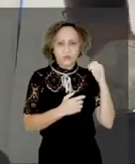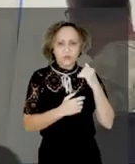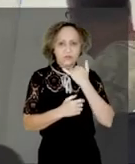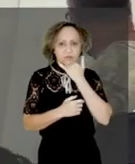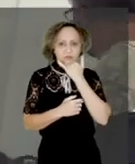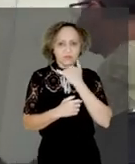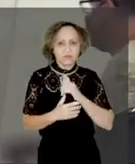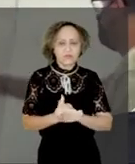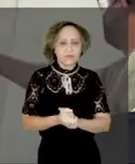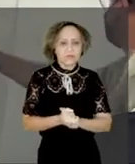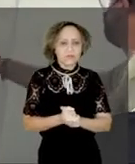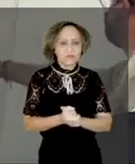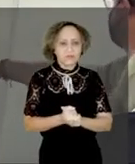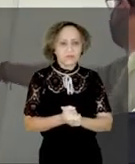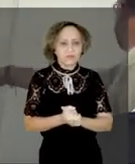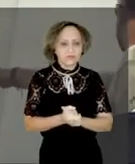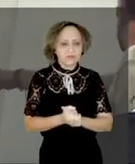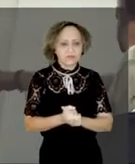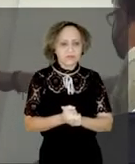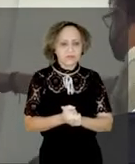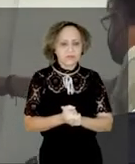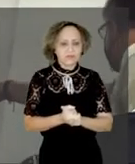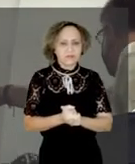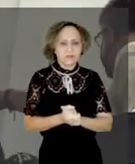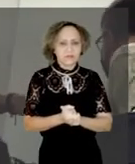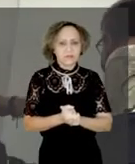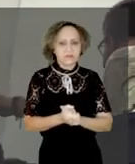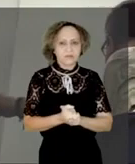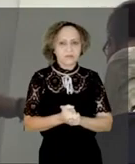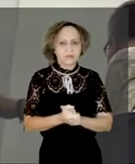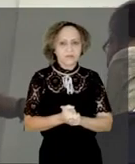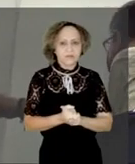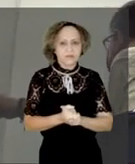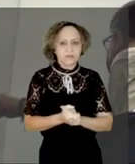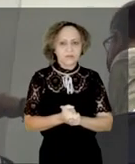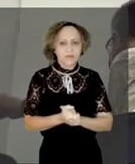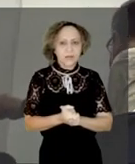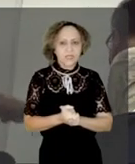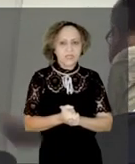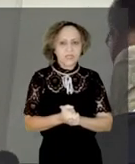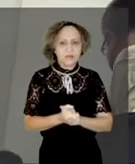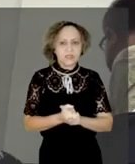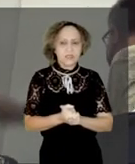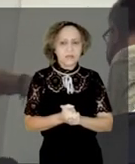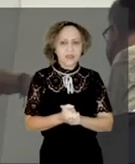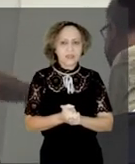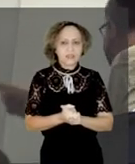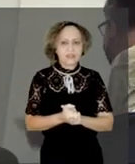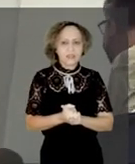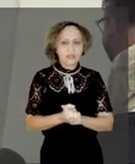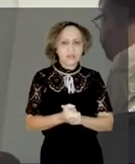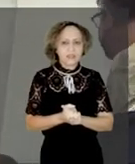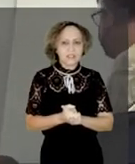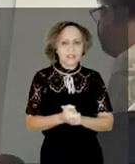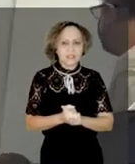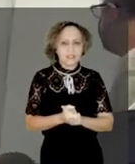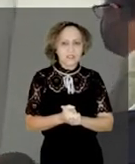mais importante da história desse país. Esse mesmo